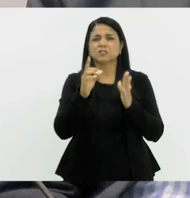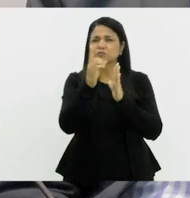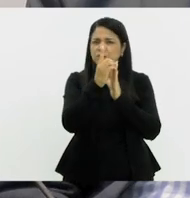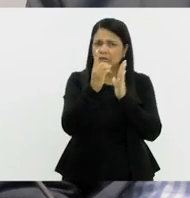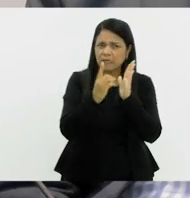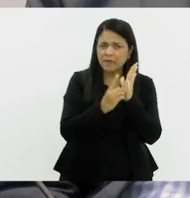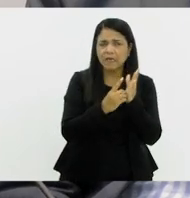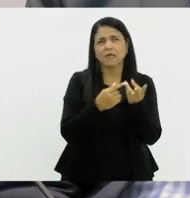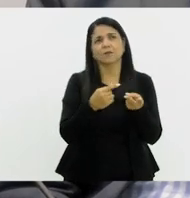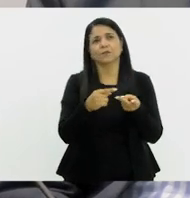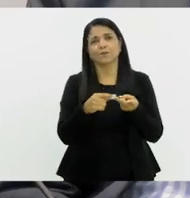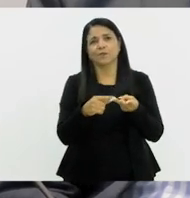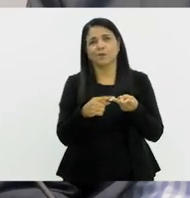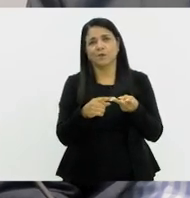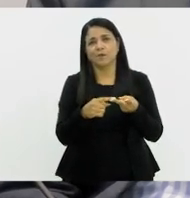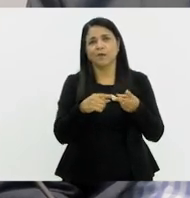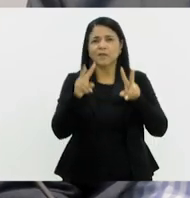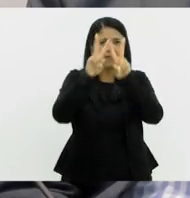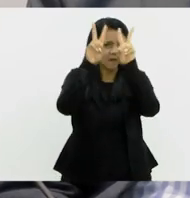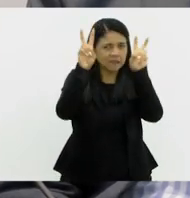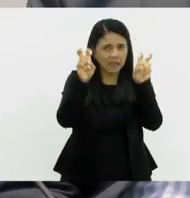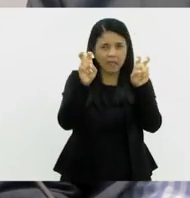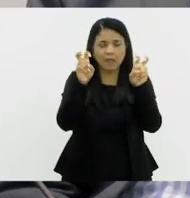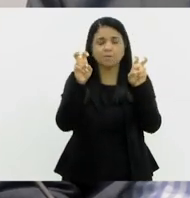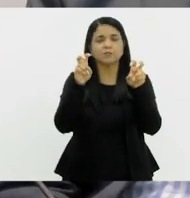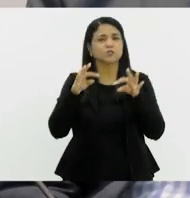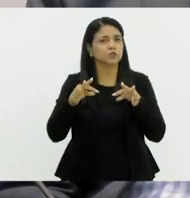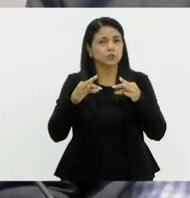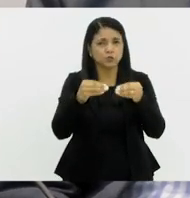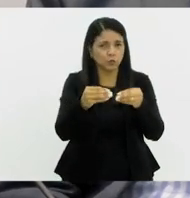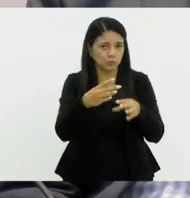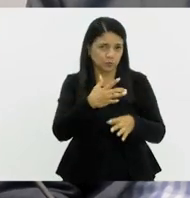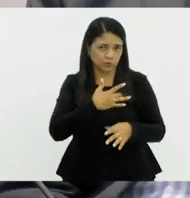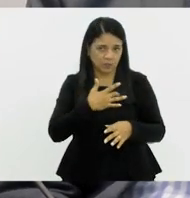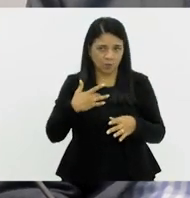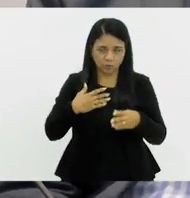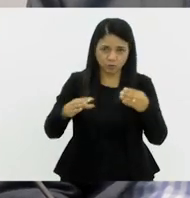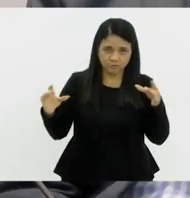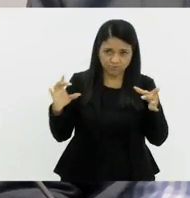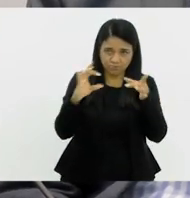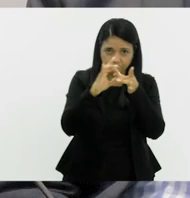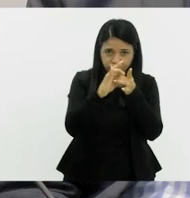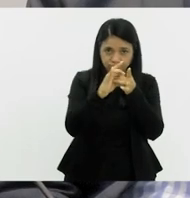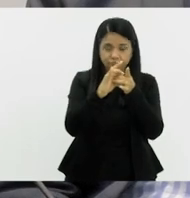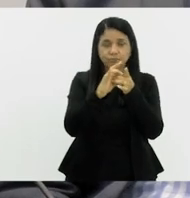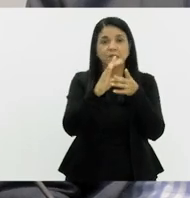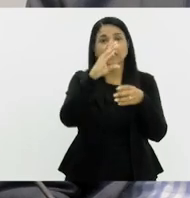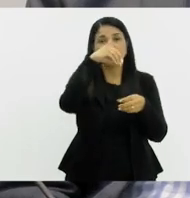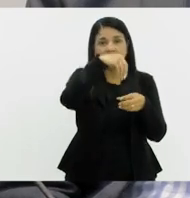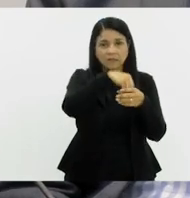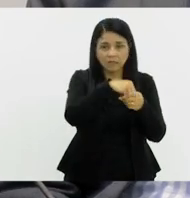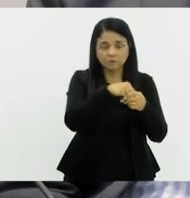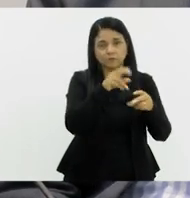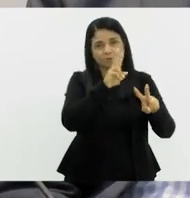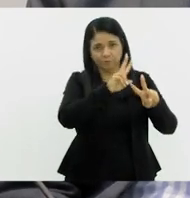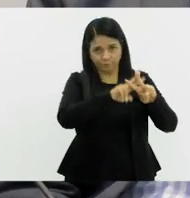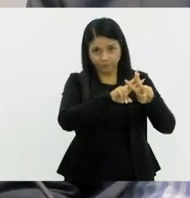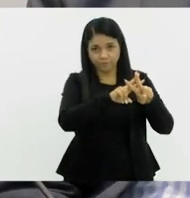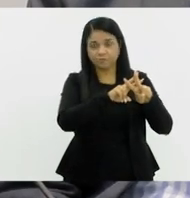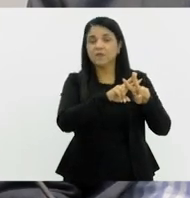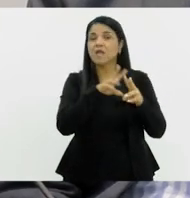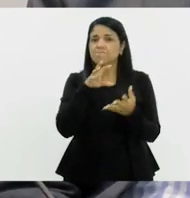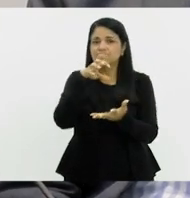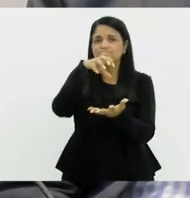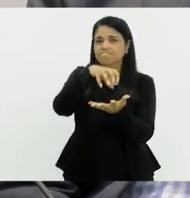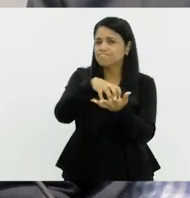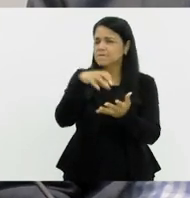mas todos os temas que perpassam a saúde dentro do sistema de privação de liberdade, é central,